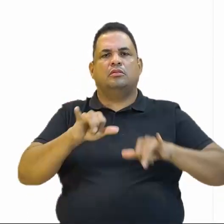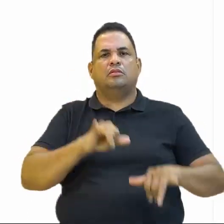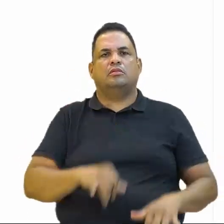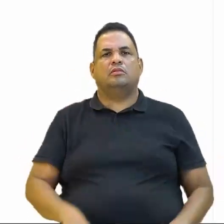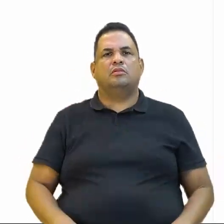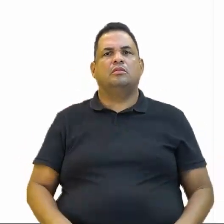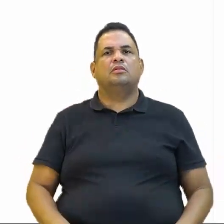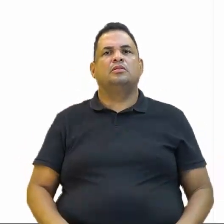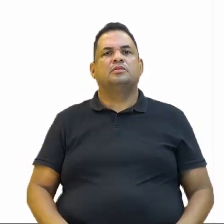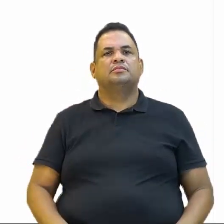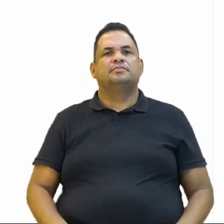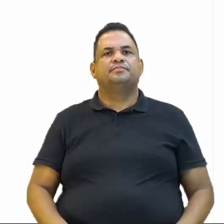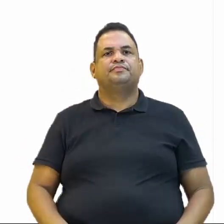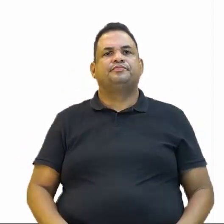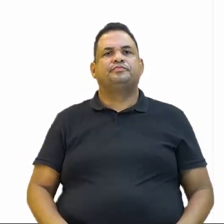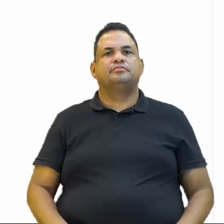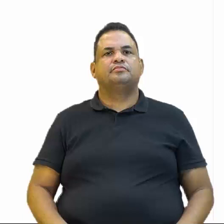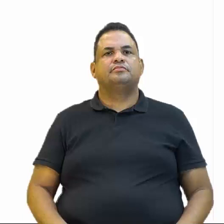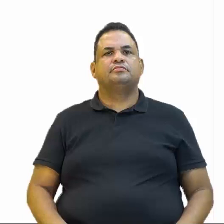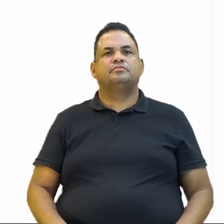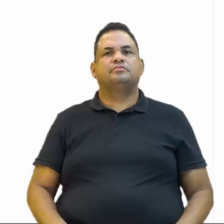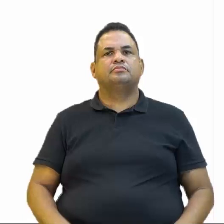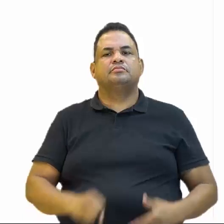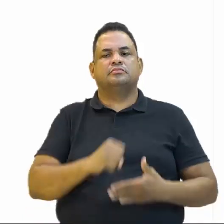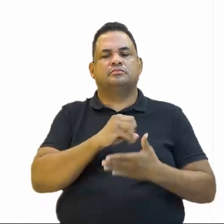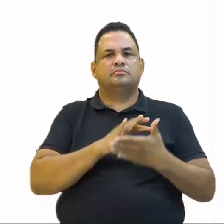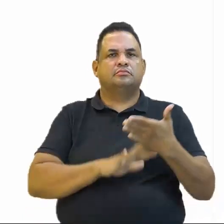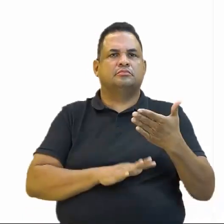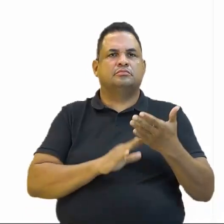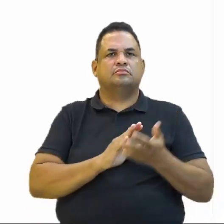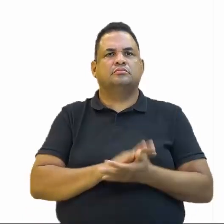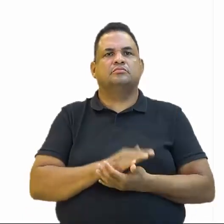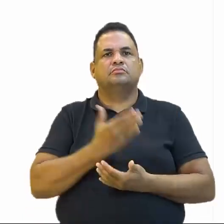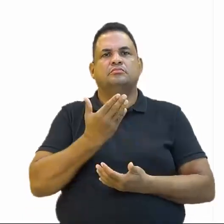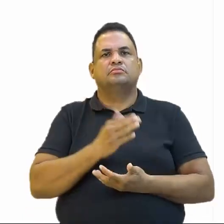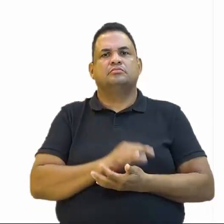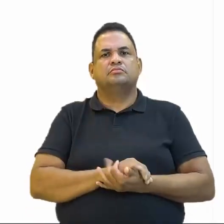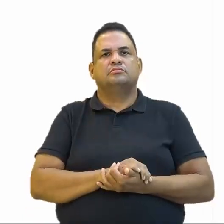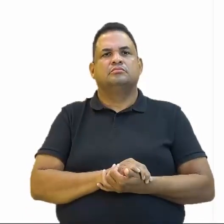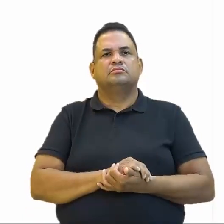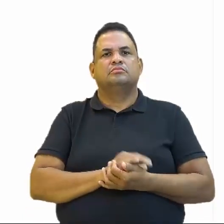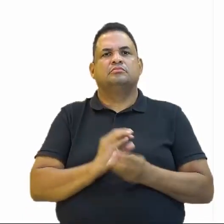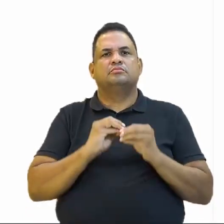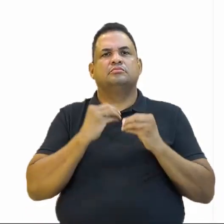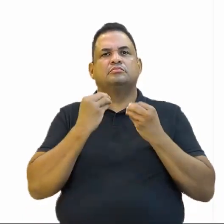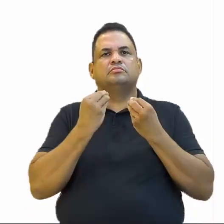Dentre estas alternativas e essas substâncias que